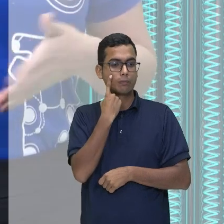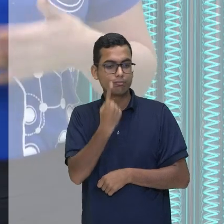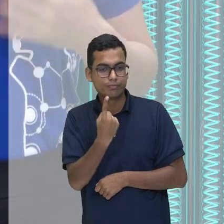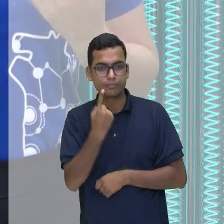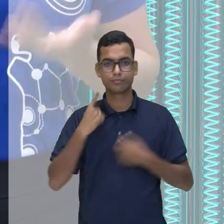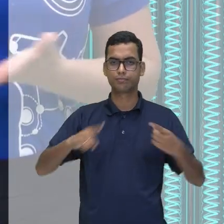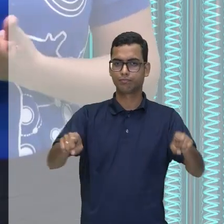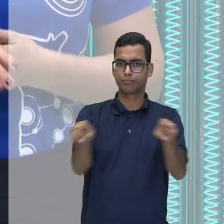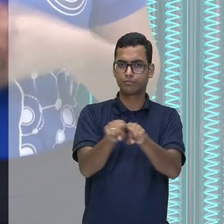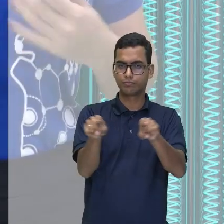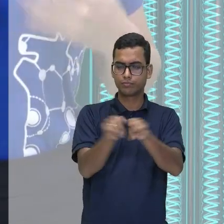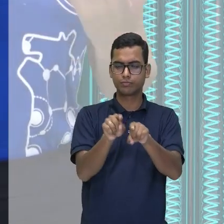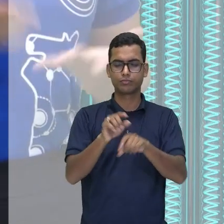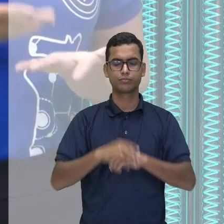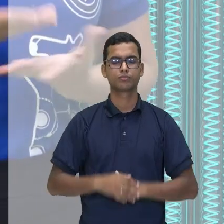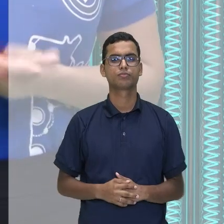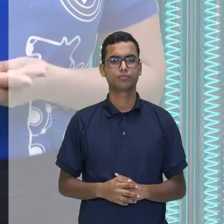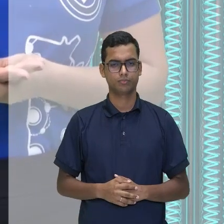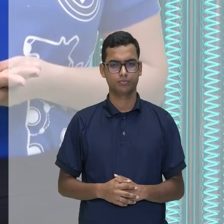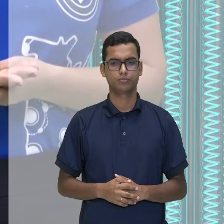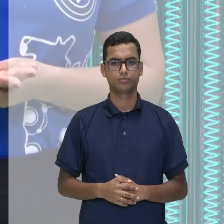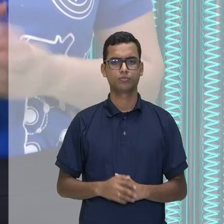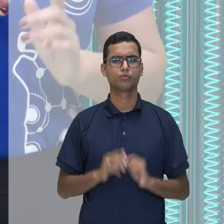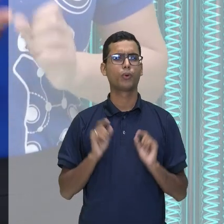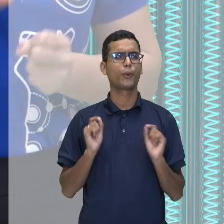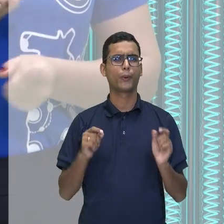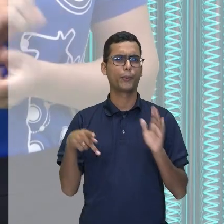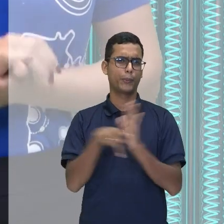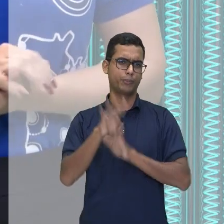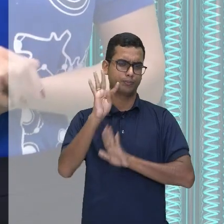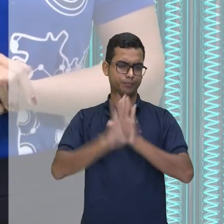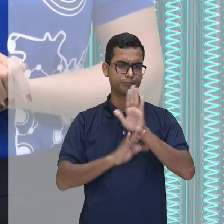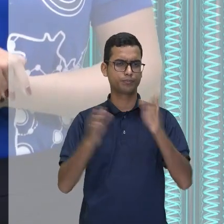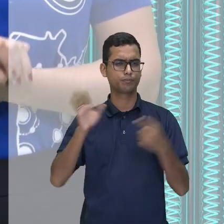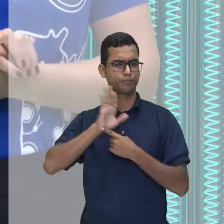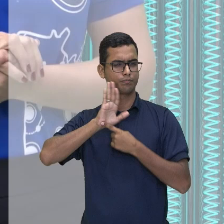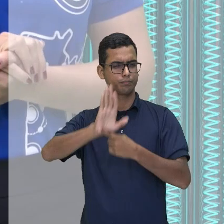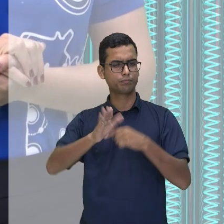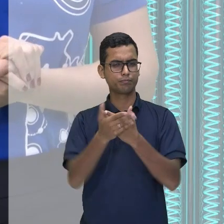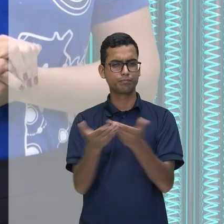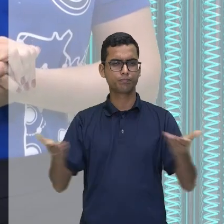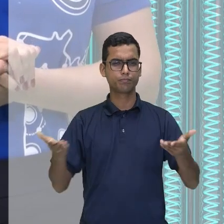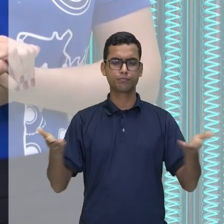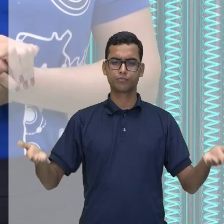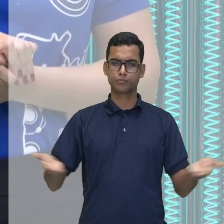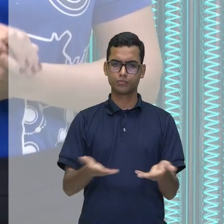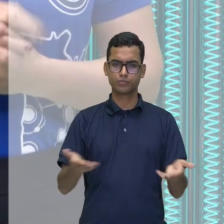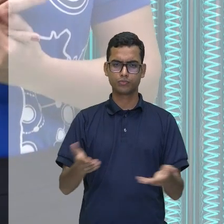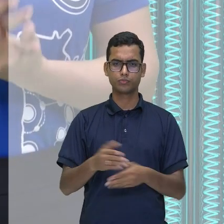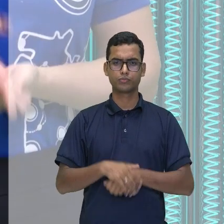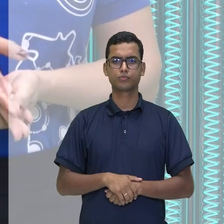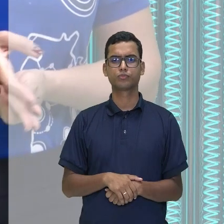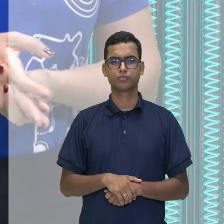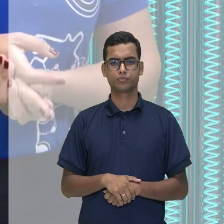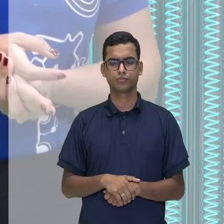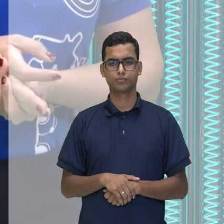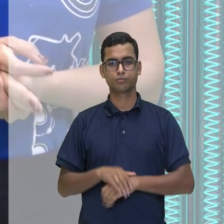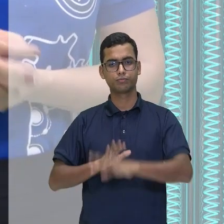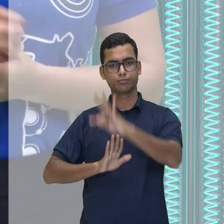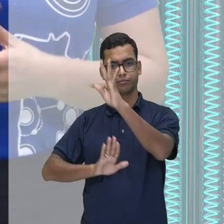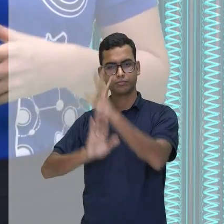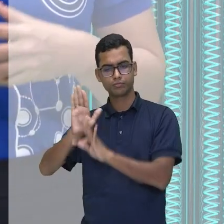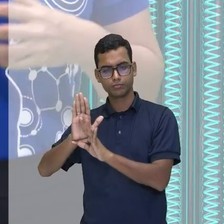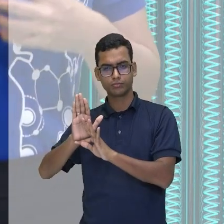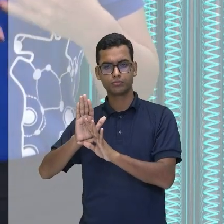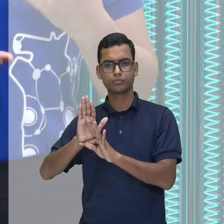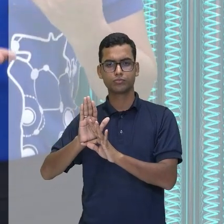que se trata esse texto? Sobre o que é esse texto? Vou mostrar para vocês aqui o texto sobre os impactos,